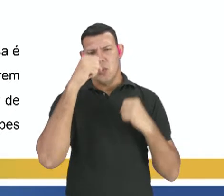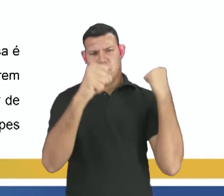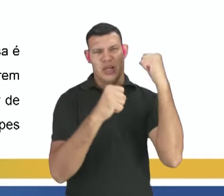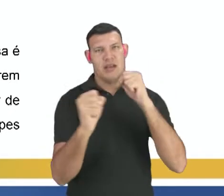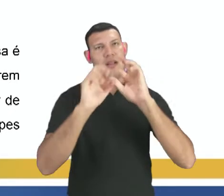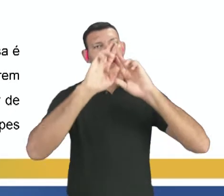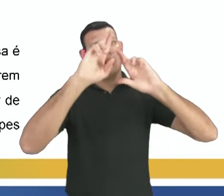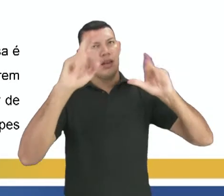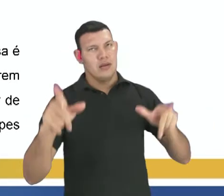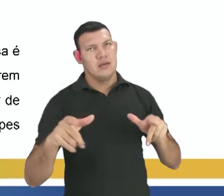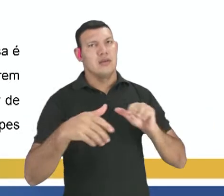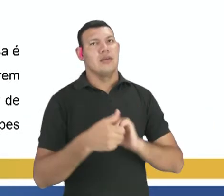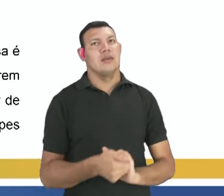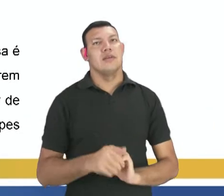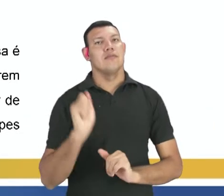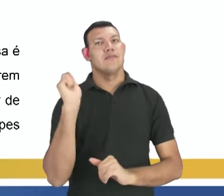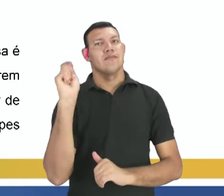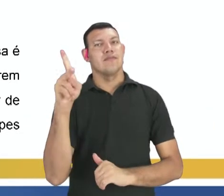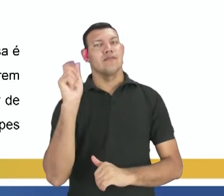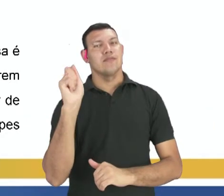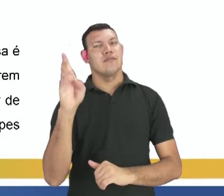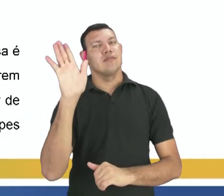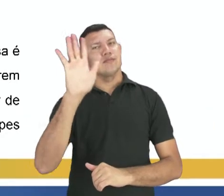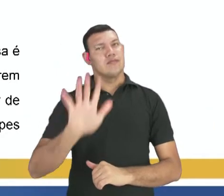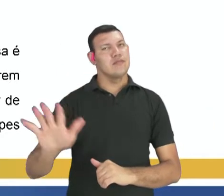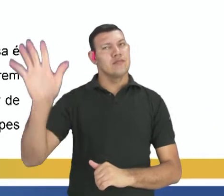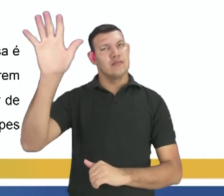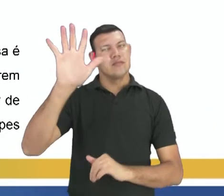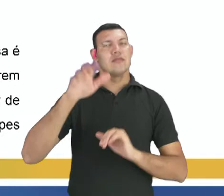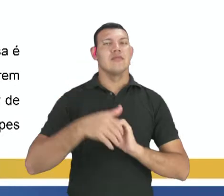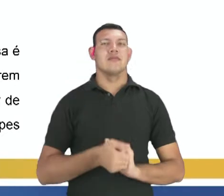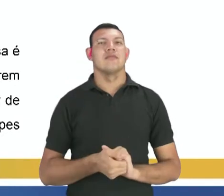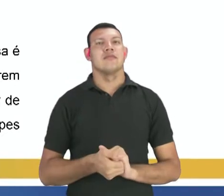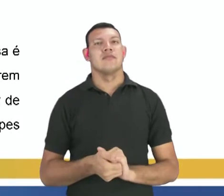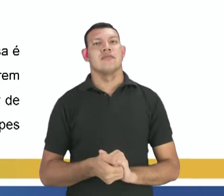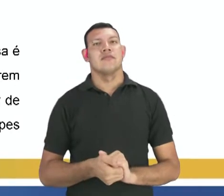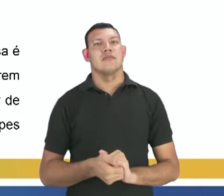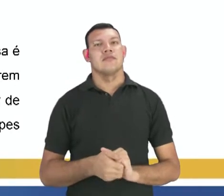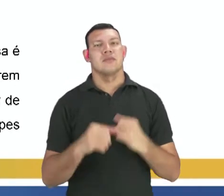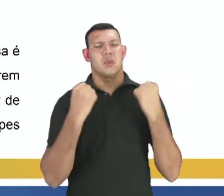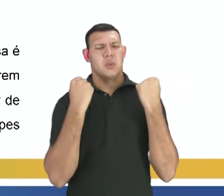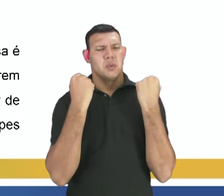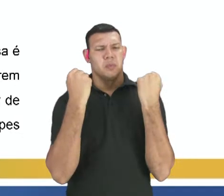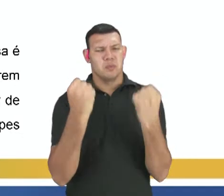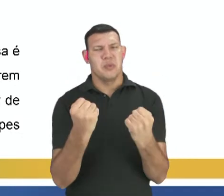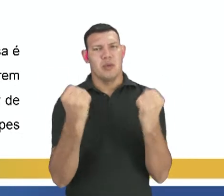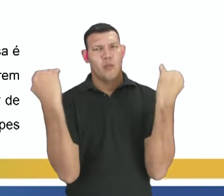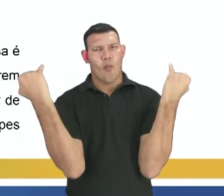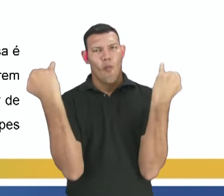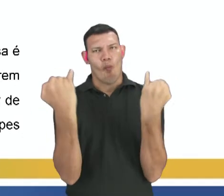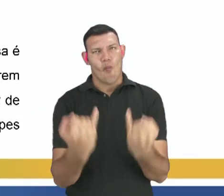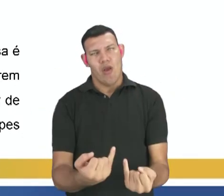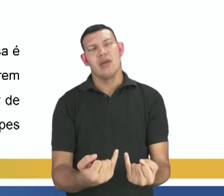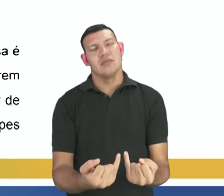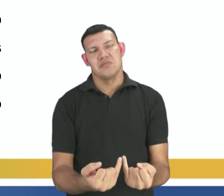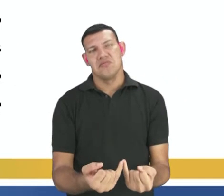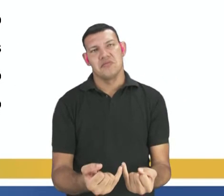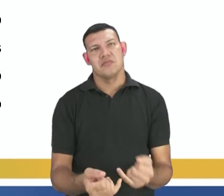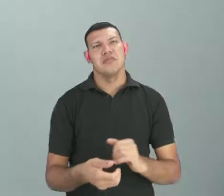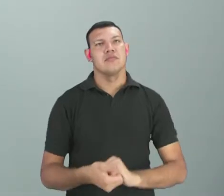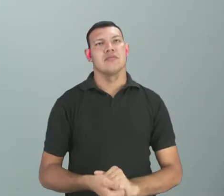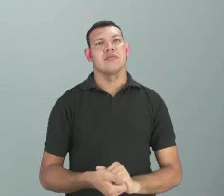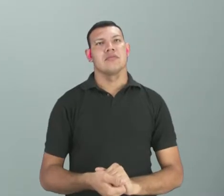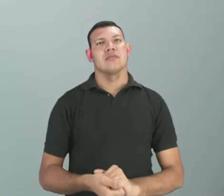sumô. Quando se aposentam, geralmente tornam o peso normal em pouco tempo, né?